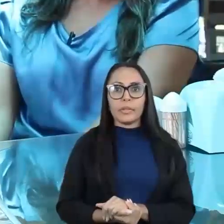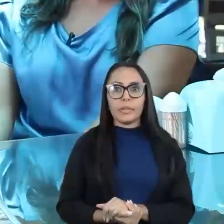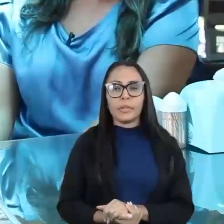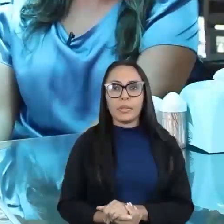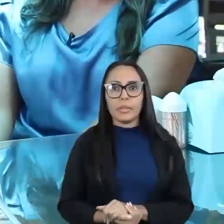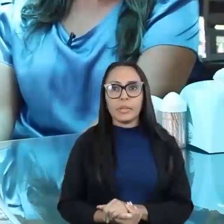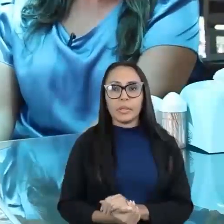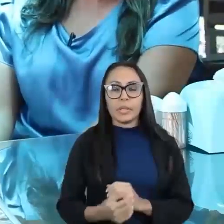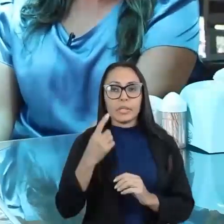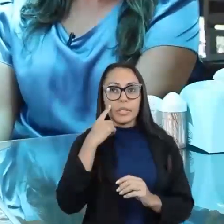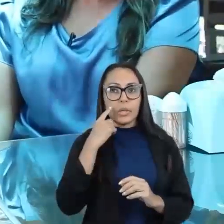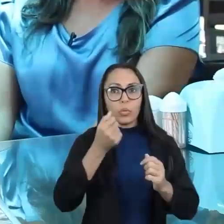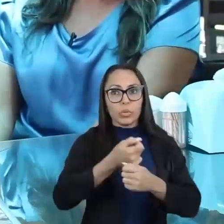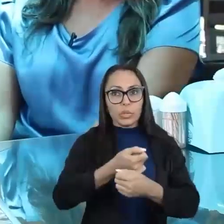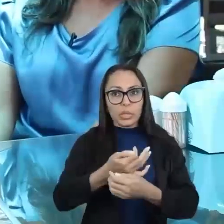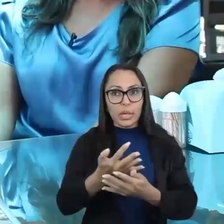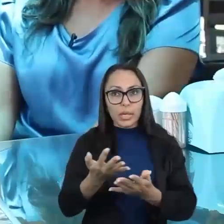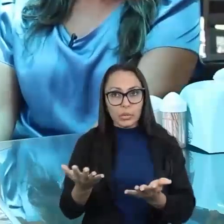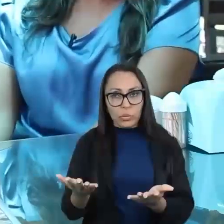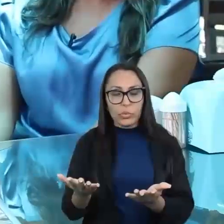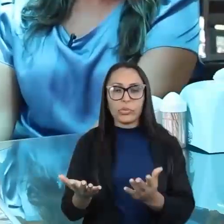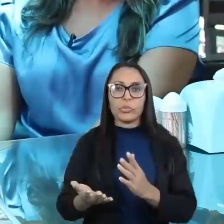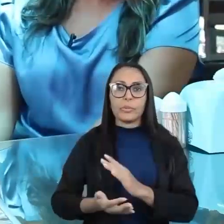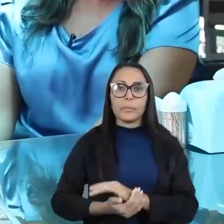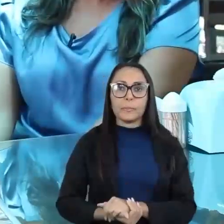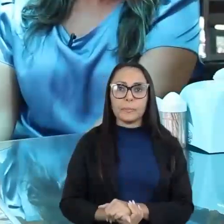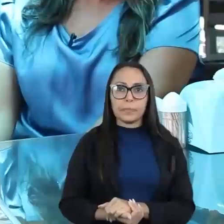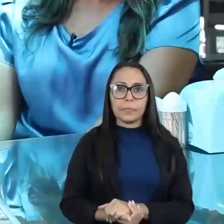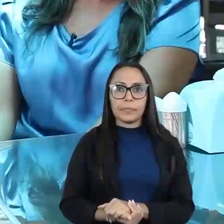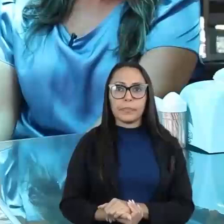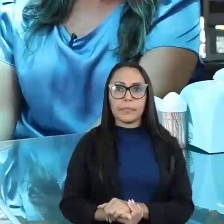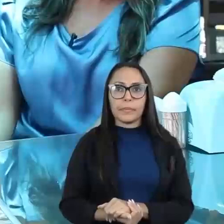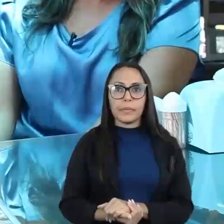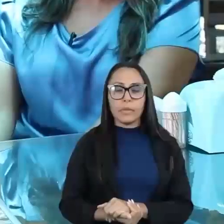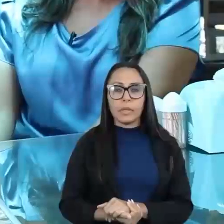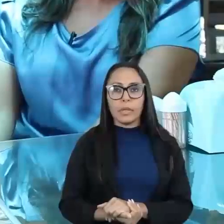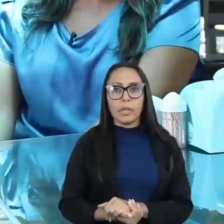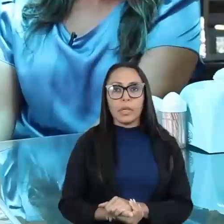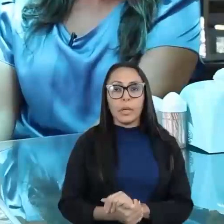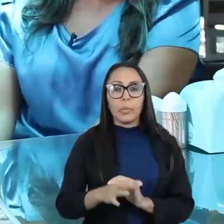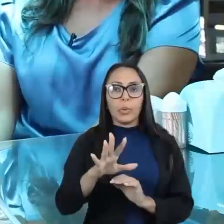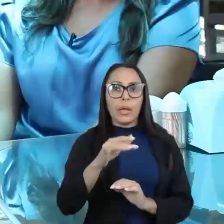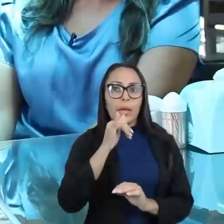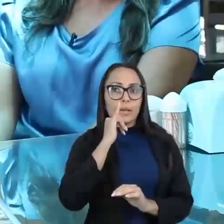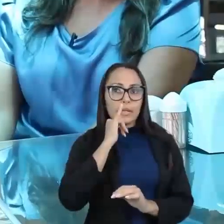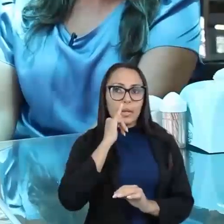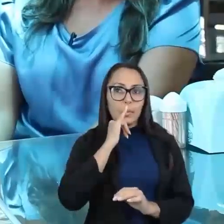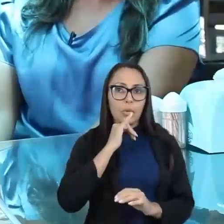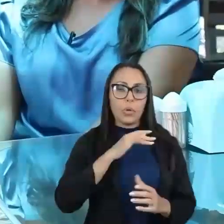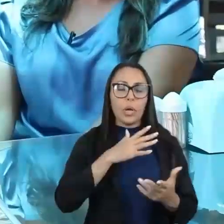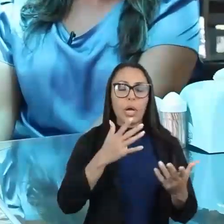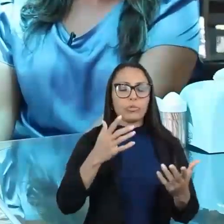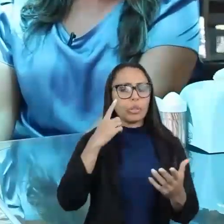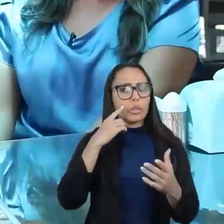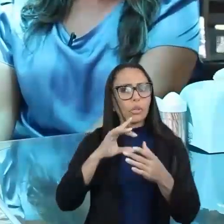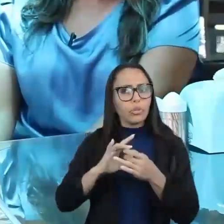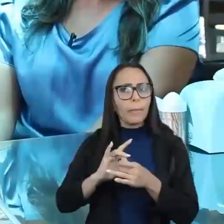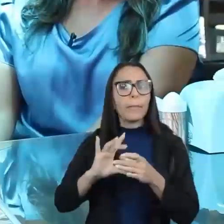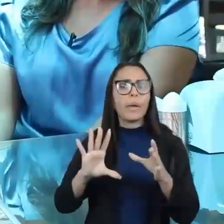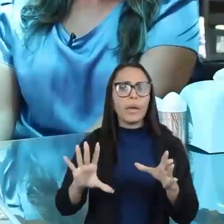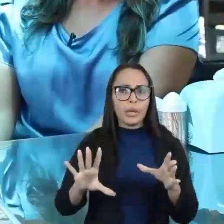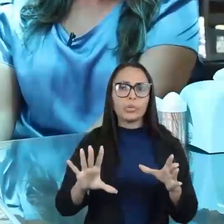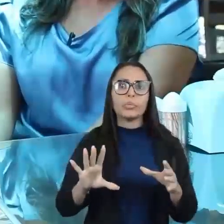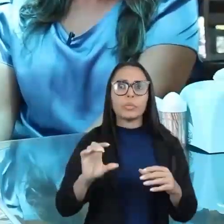os entregadores, né? Por fora. E então a gente deixa bem, por exemplo, o pessoal da produção, a gente deixa bem aberto a